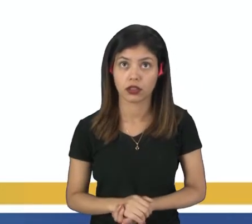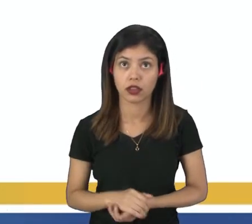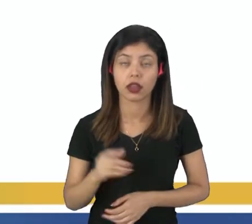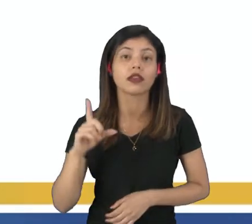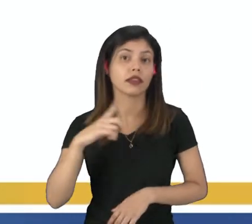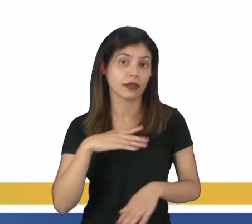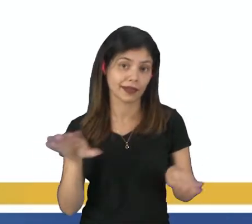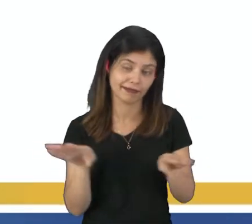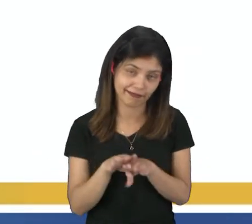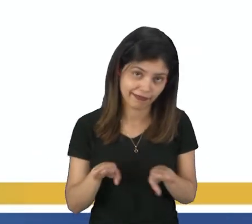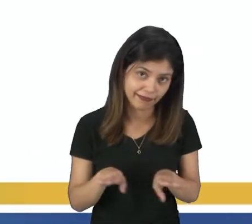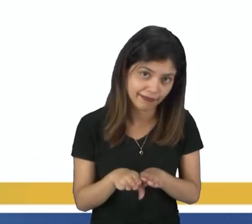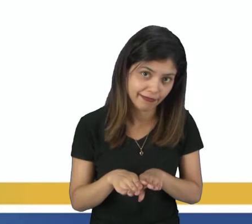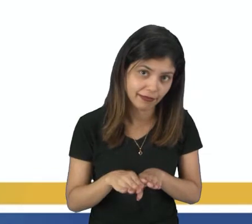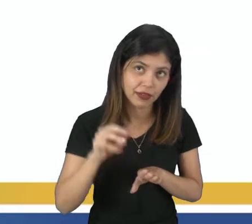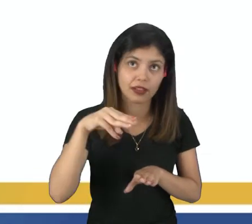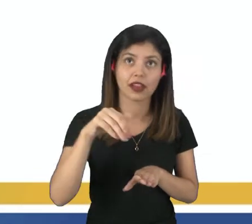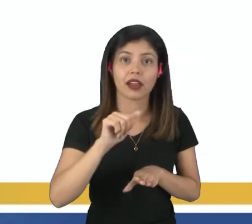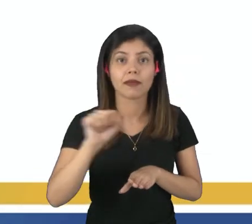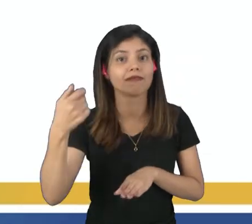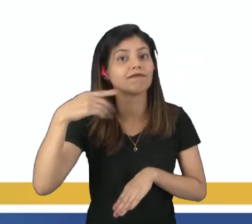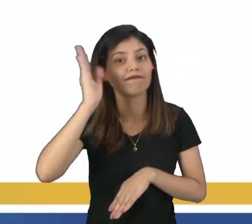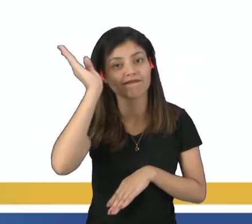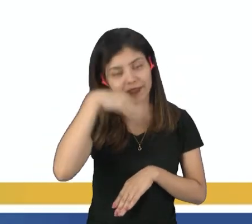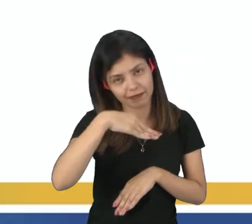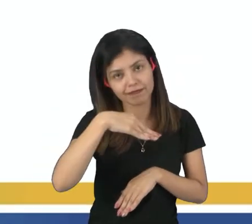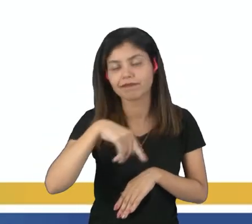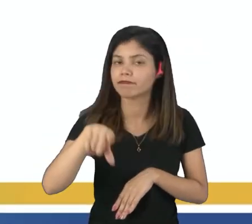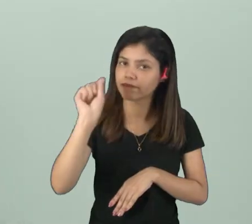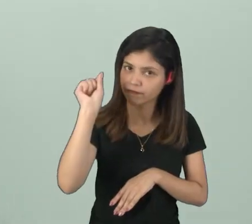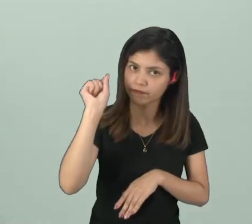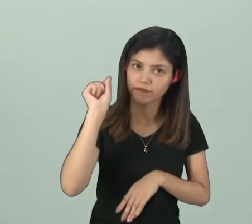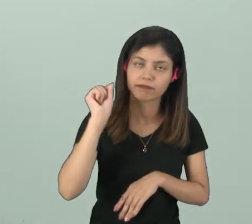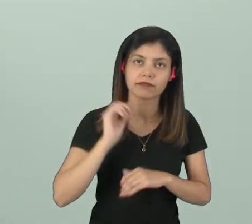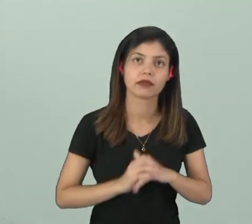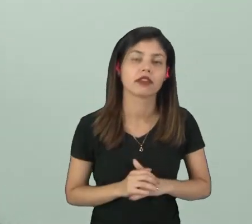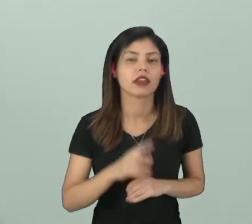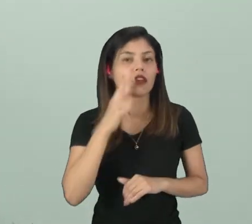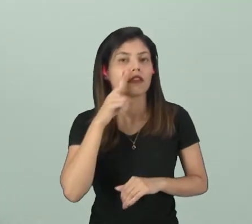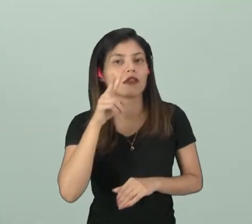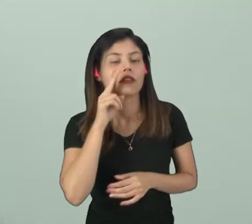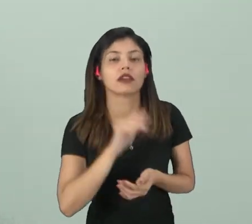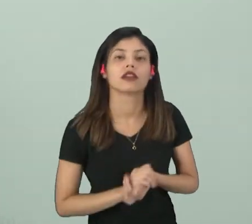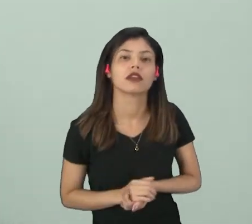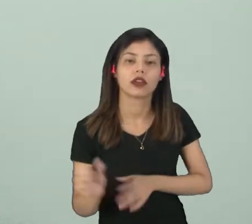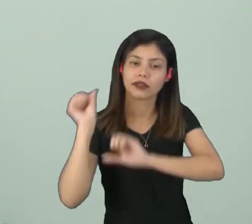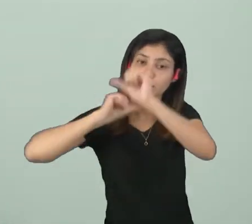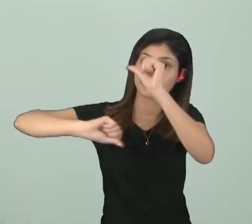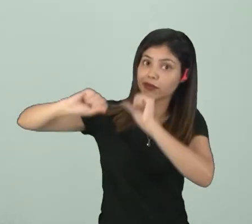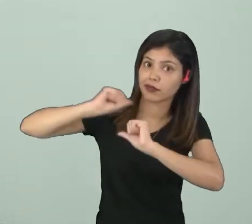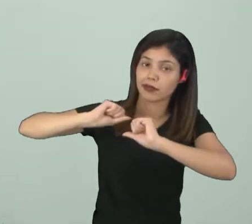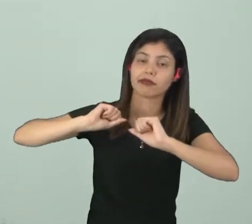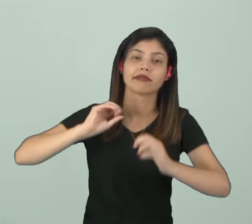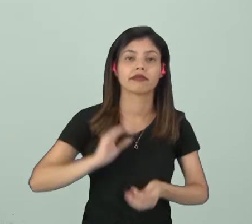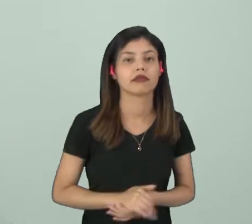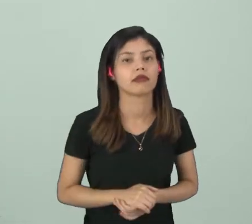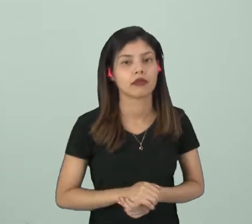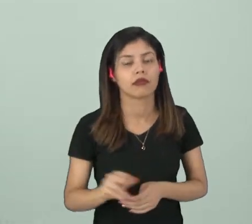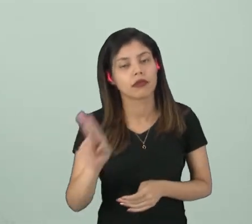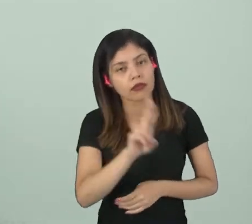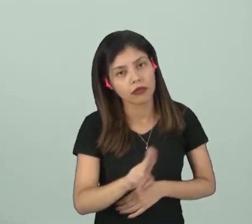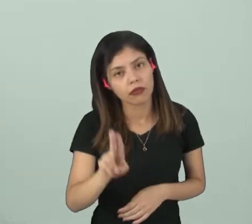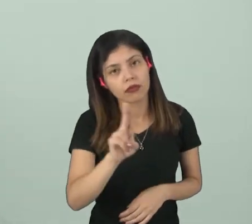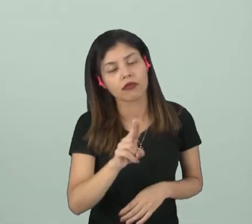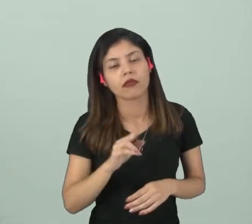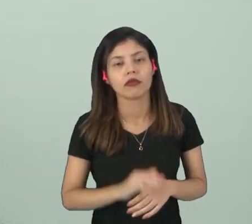mas eu também tenho más escolhas. Veja aí a oposição entre as palavras e o sentido para que você possa